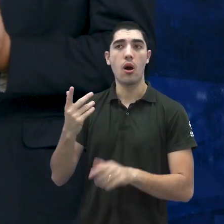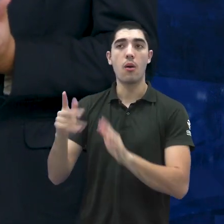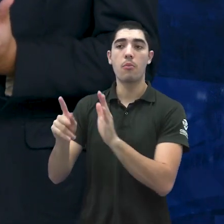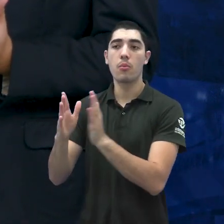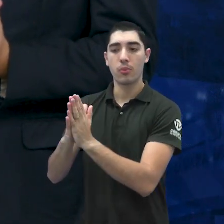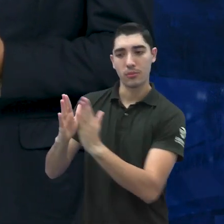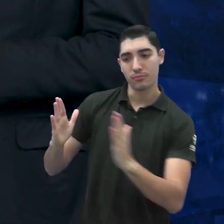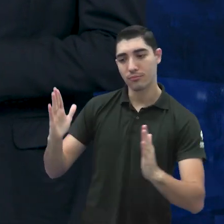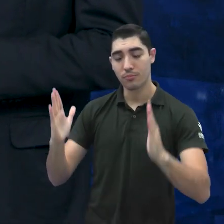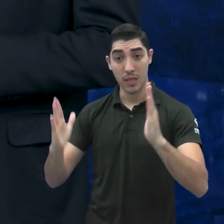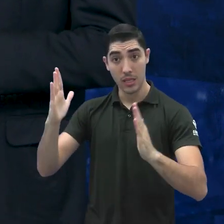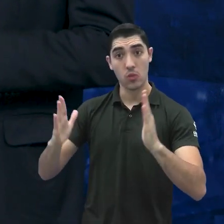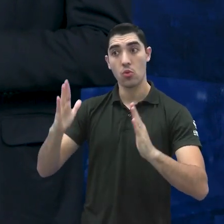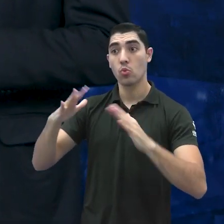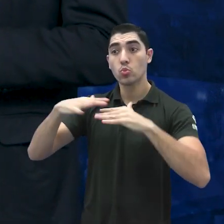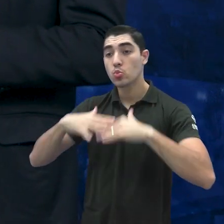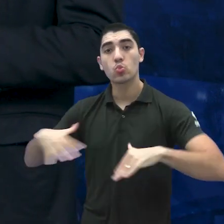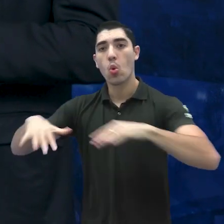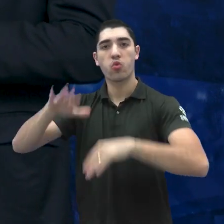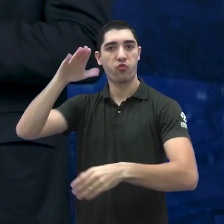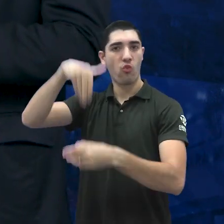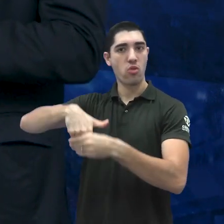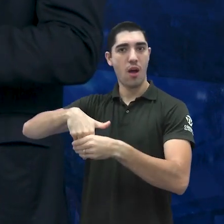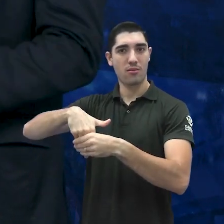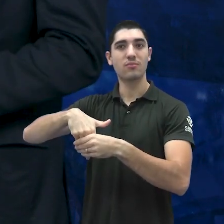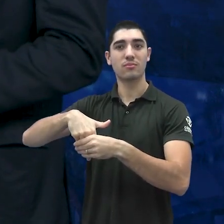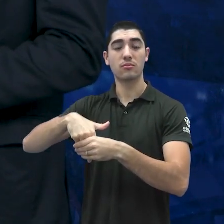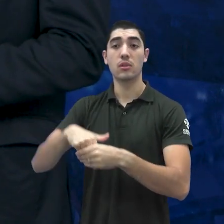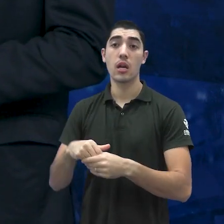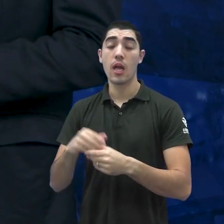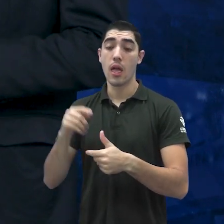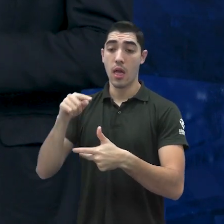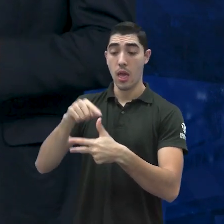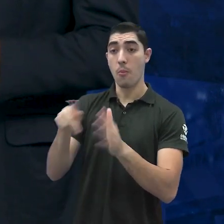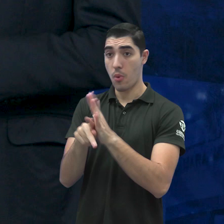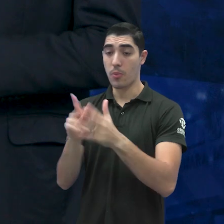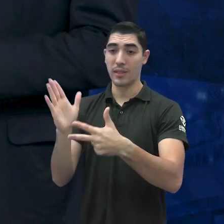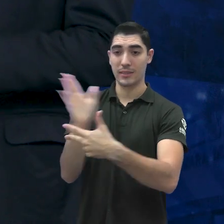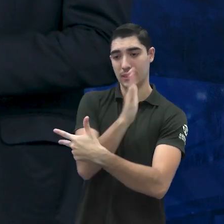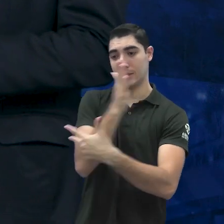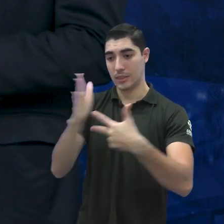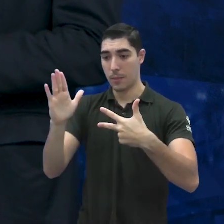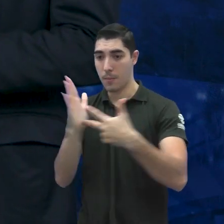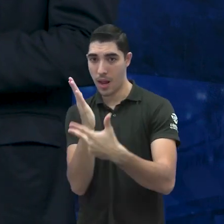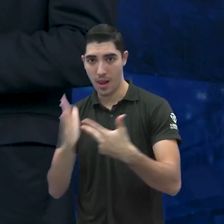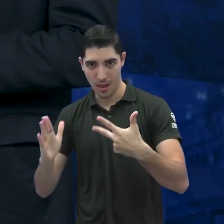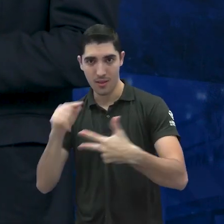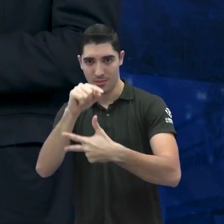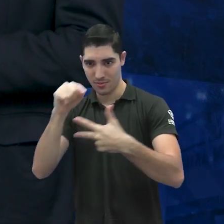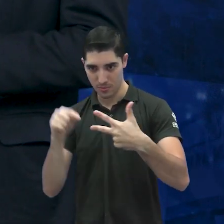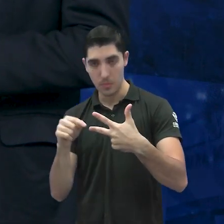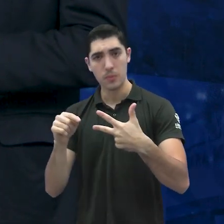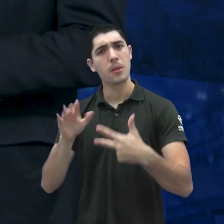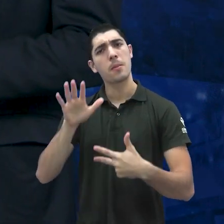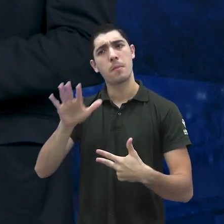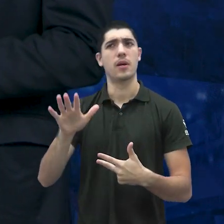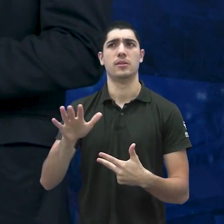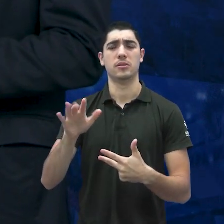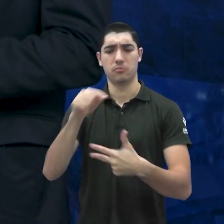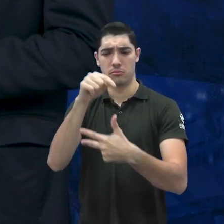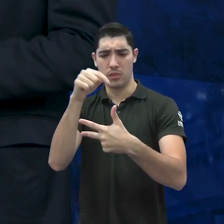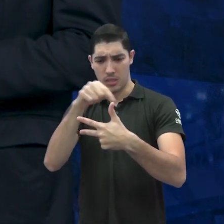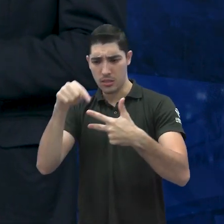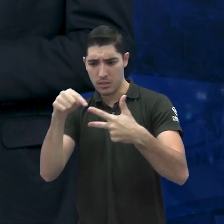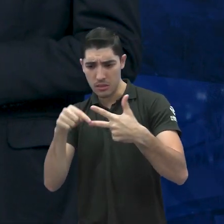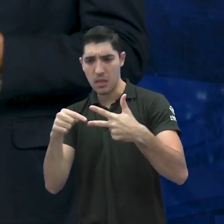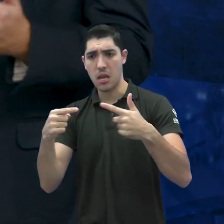Então, são pontos distintos, eles partem da mesma temática, mas um não necessariamente pode ter uma correspondência com o